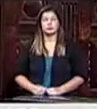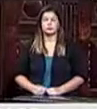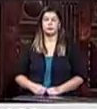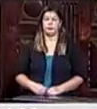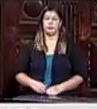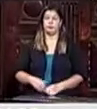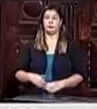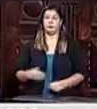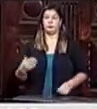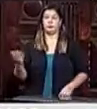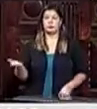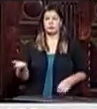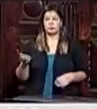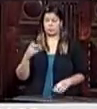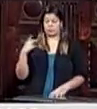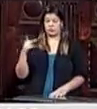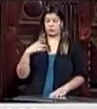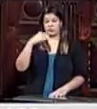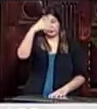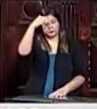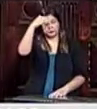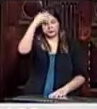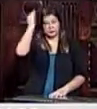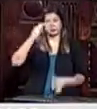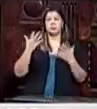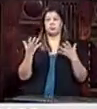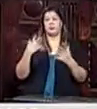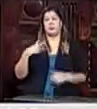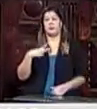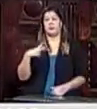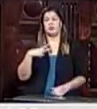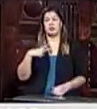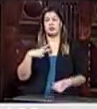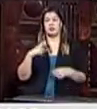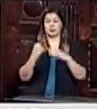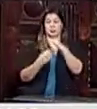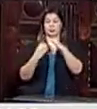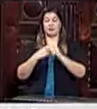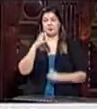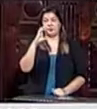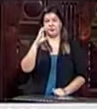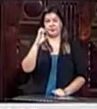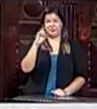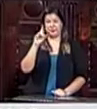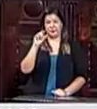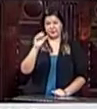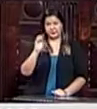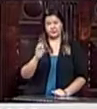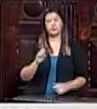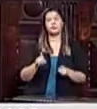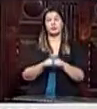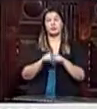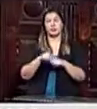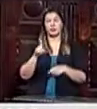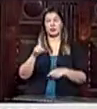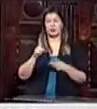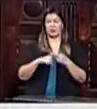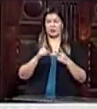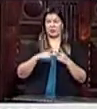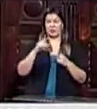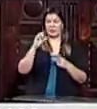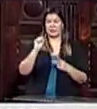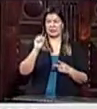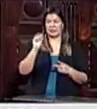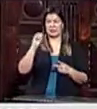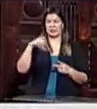quer privatizar a SEDAI aqui no Rio, quer privatizar a CEMIG em Minas Gerais, quer privatizar o